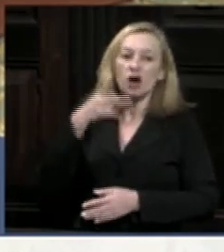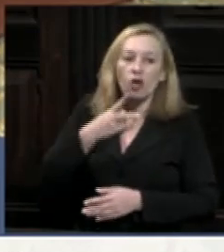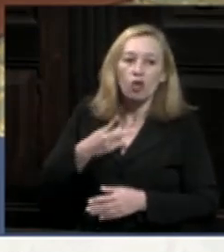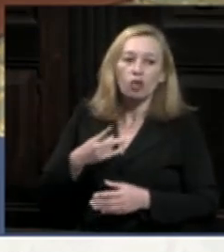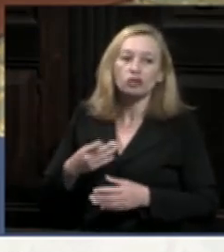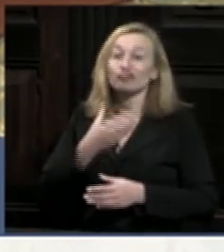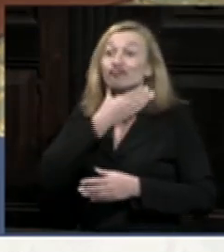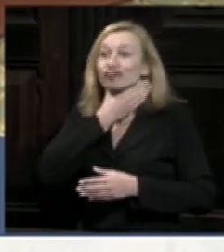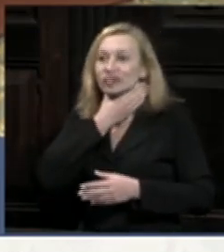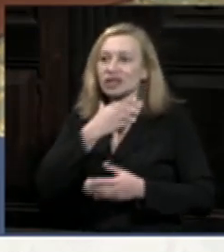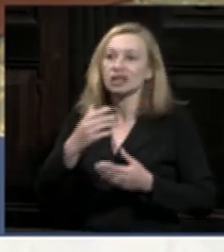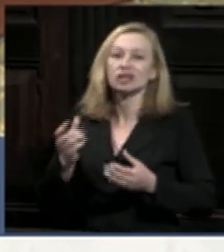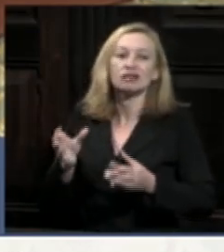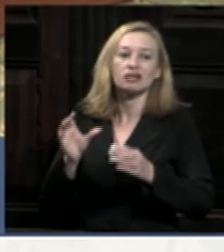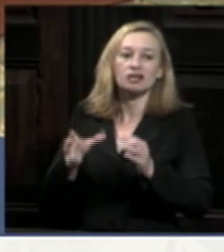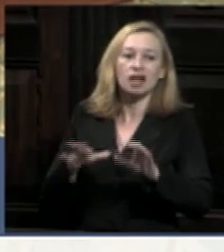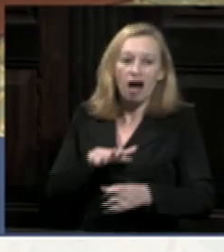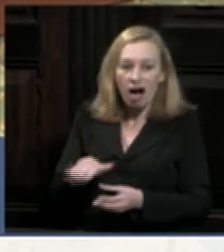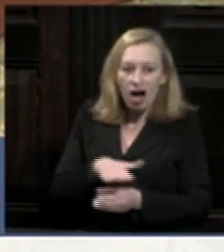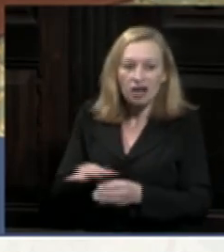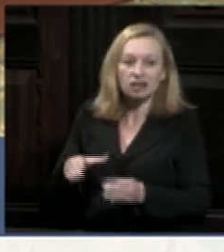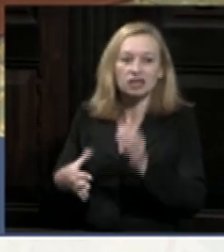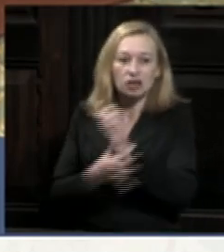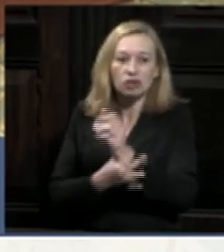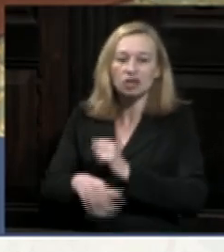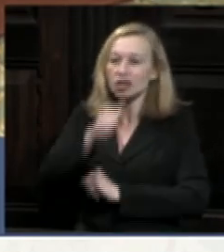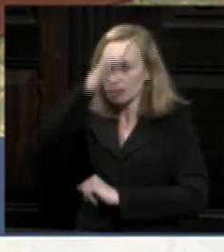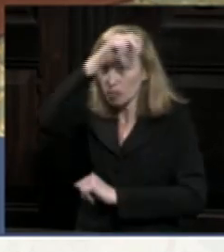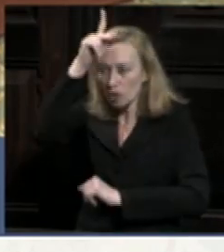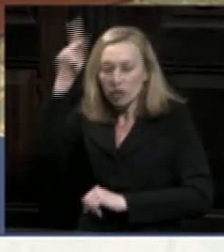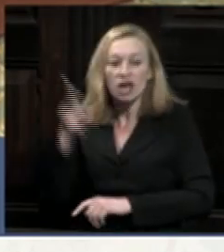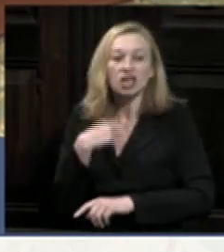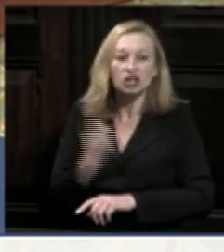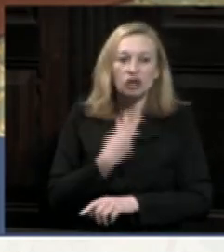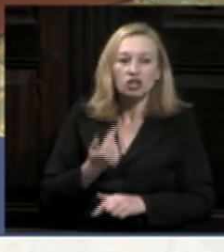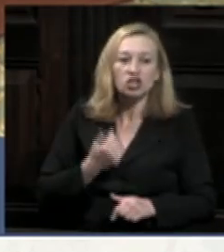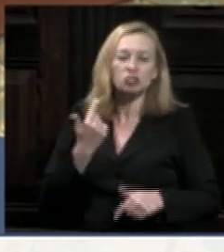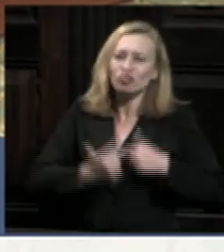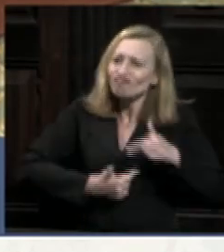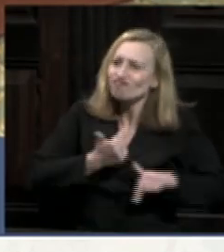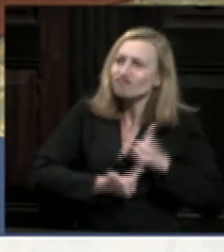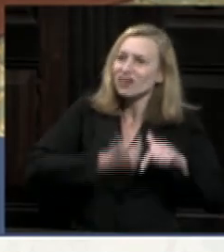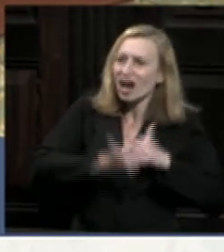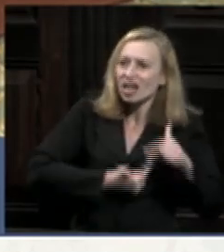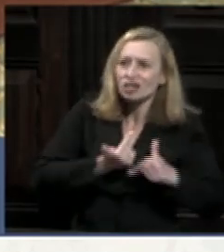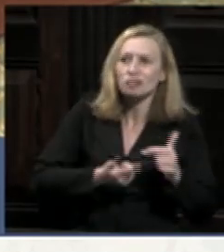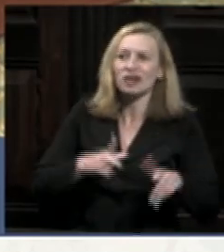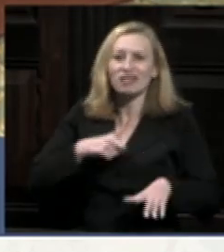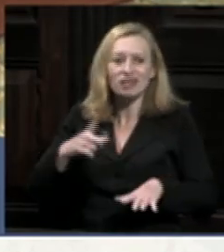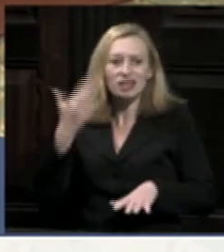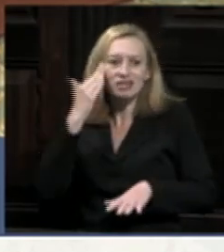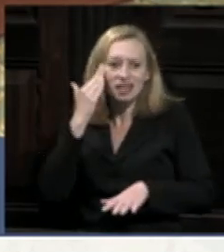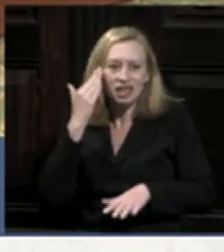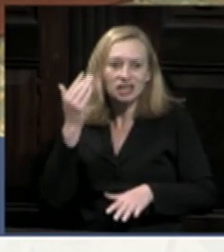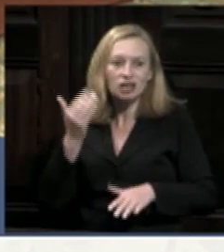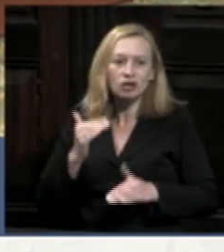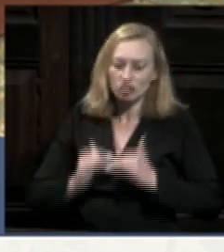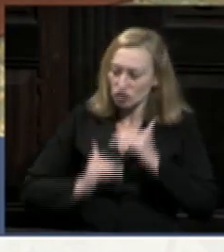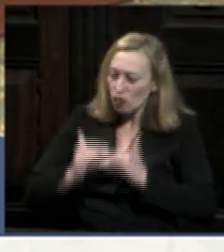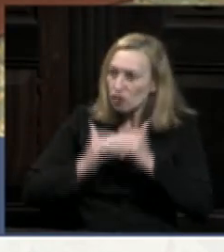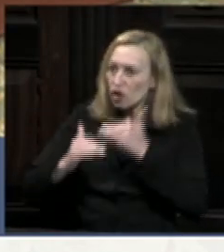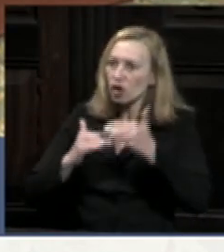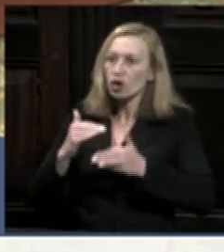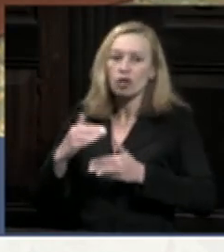inclusive na área de segurança pública e a gente tem batalhado aqui no estado do rio de janeiro para que a gente entenda que desenvolveu um projeto